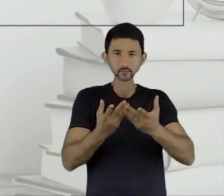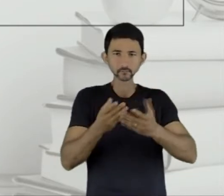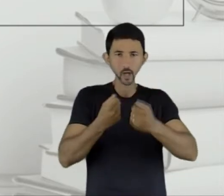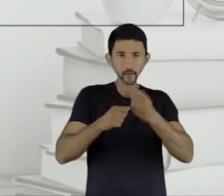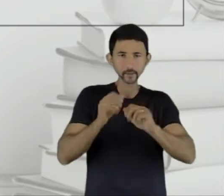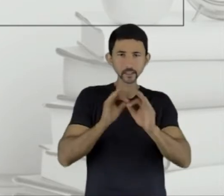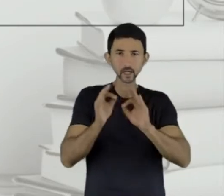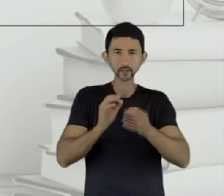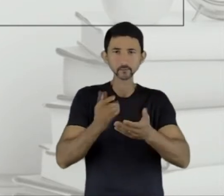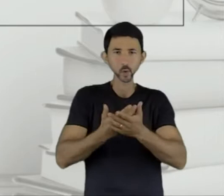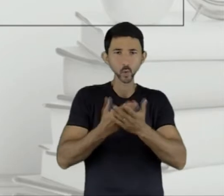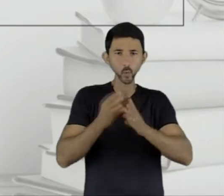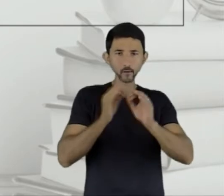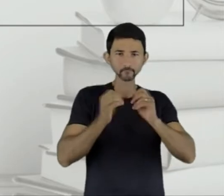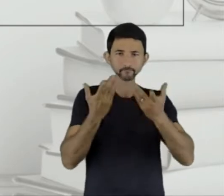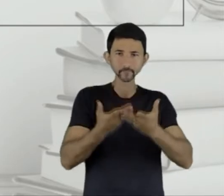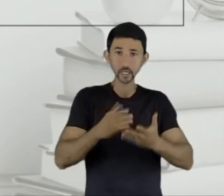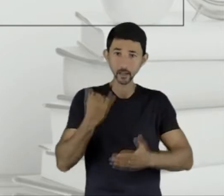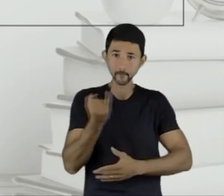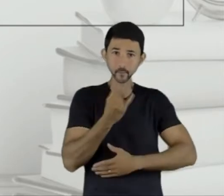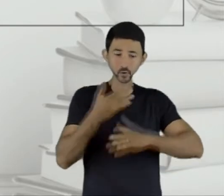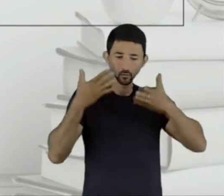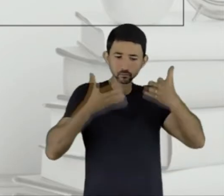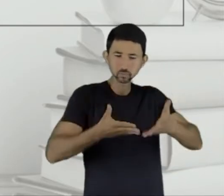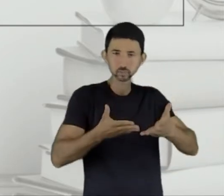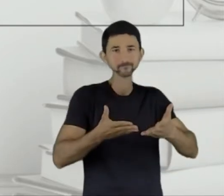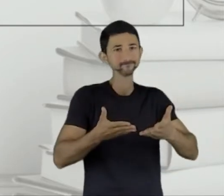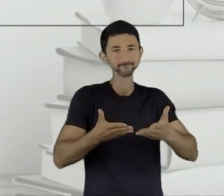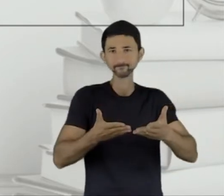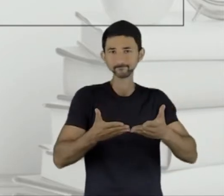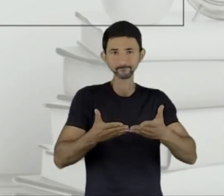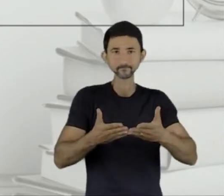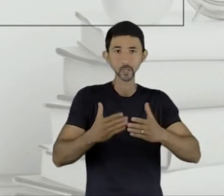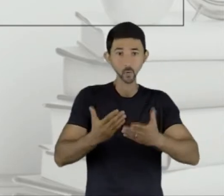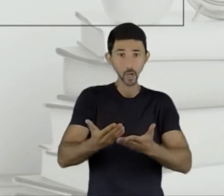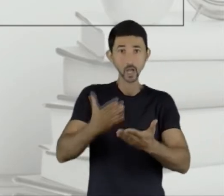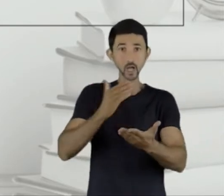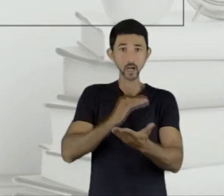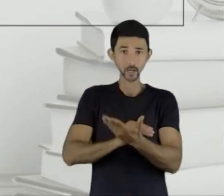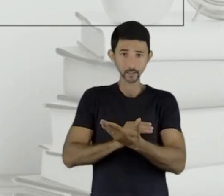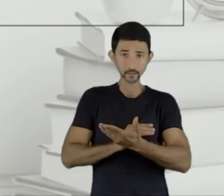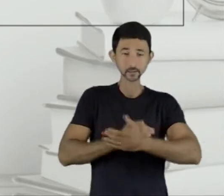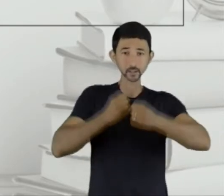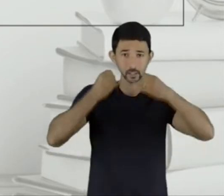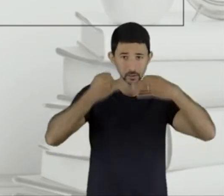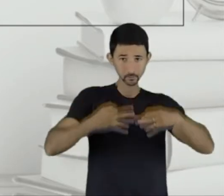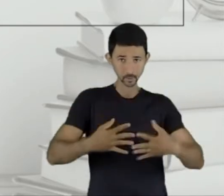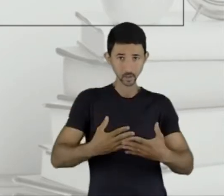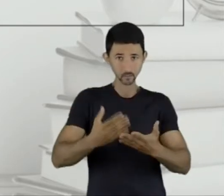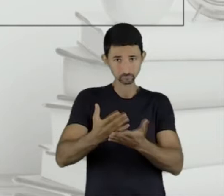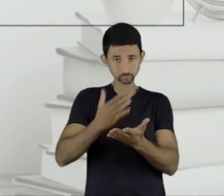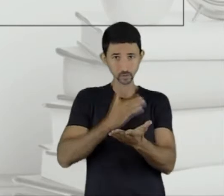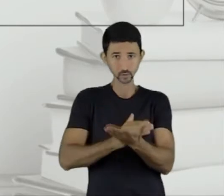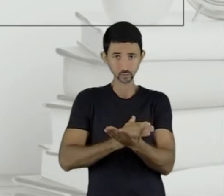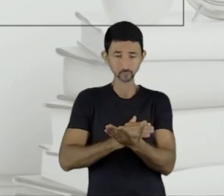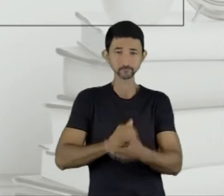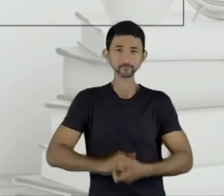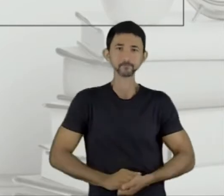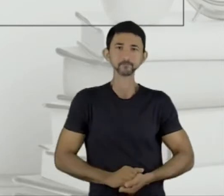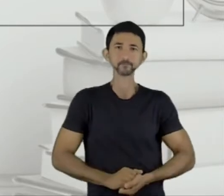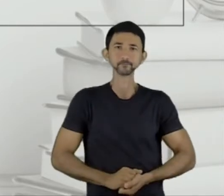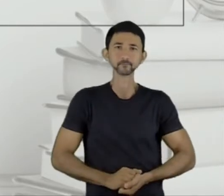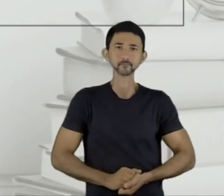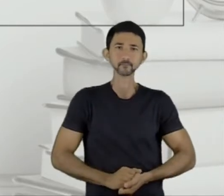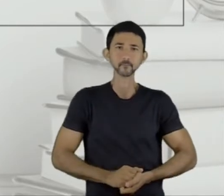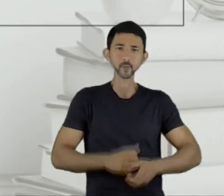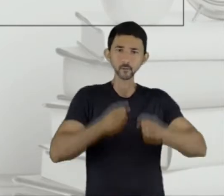habilidades, mas a gente não pode entrar direto nelas, certo? Assim, sem antes falar o que vem antes, certo?